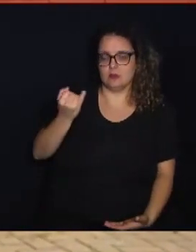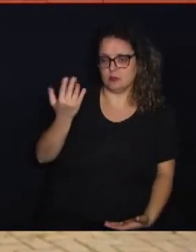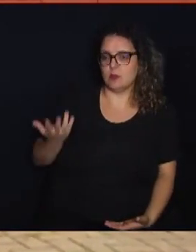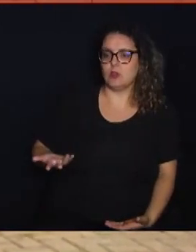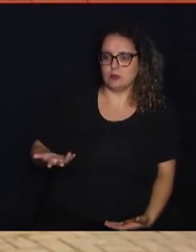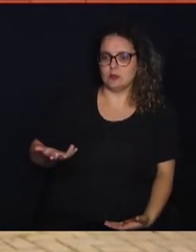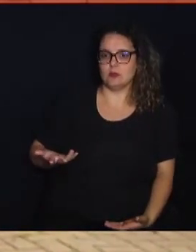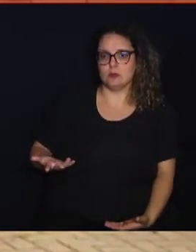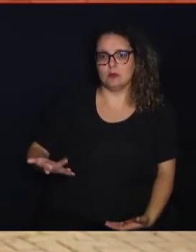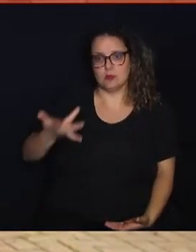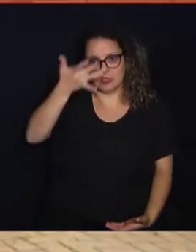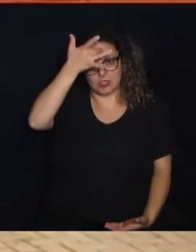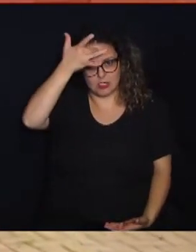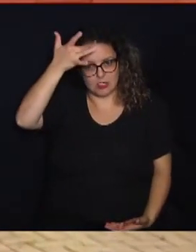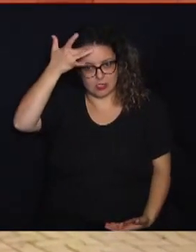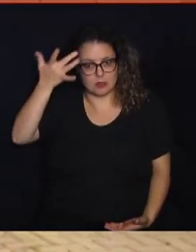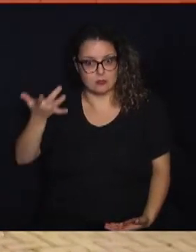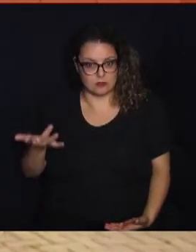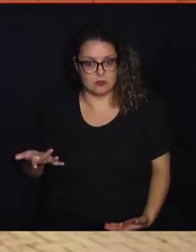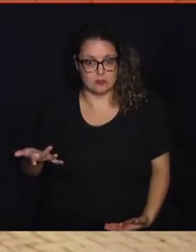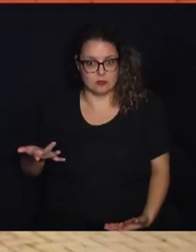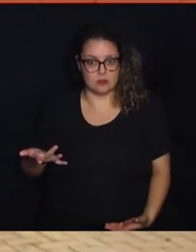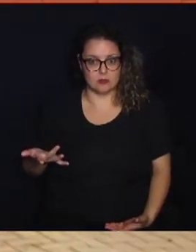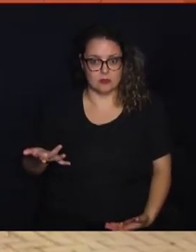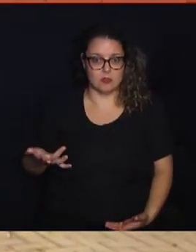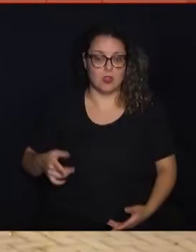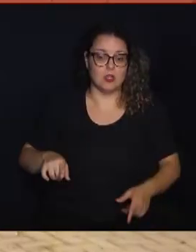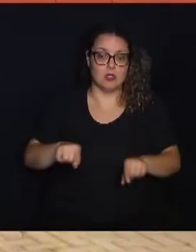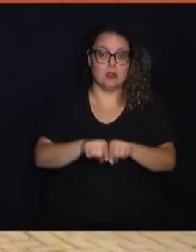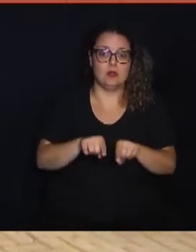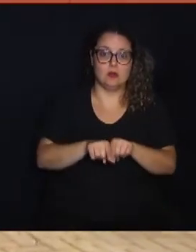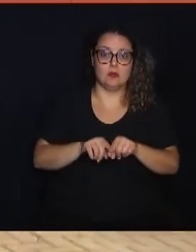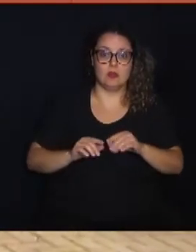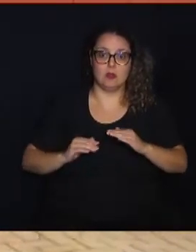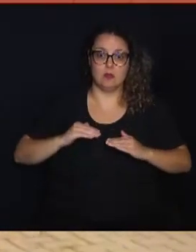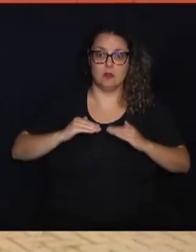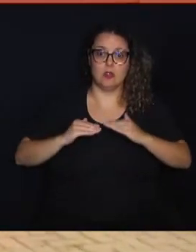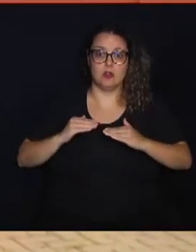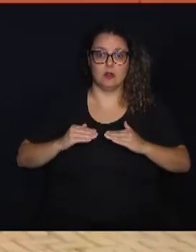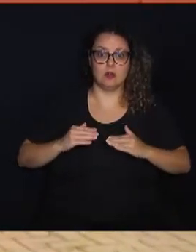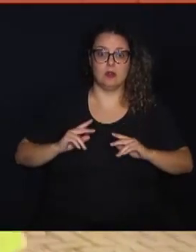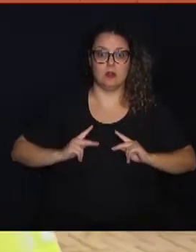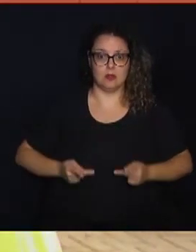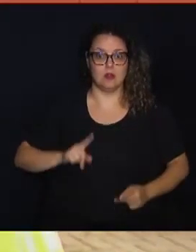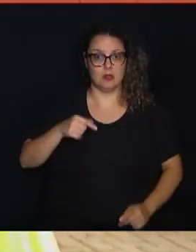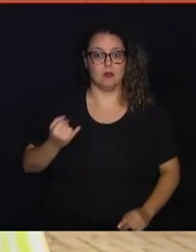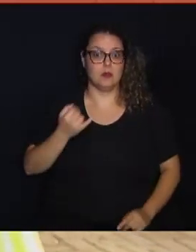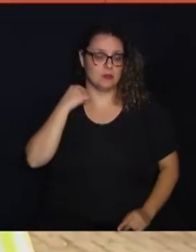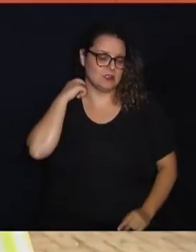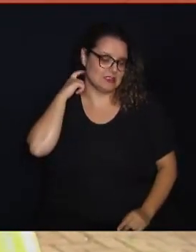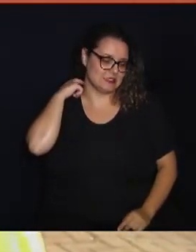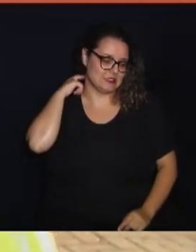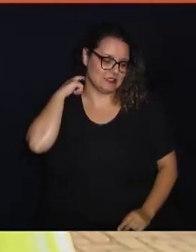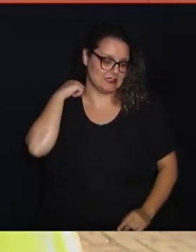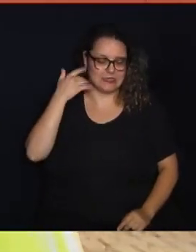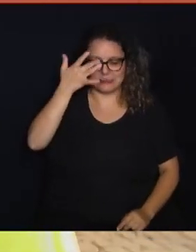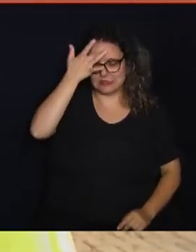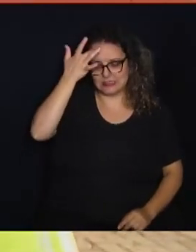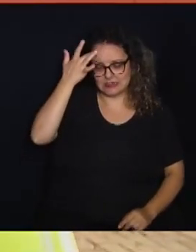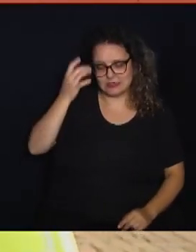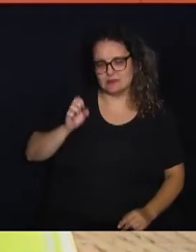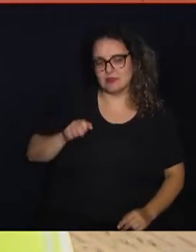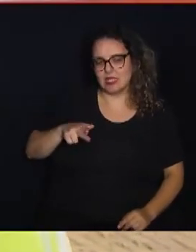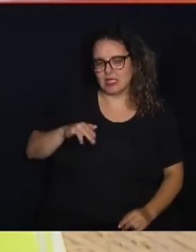para a saúde mental e para o nosso equilíbrio como ser humano, né? Acho que é bem importante. Então, saúde mental, equilíbrio como ser